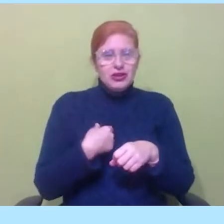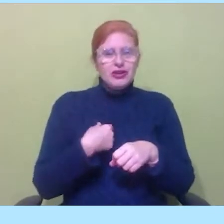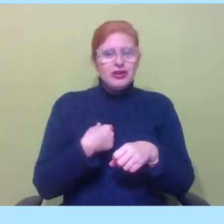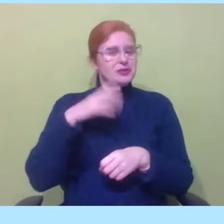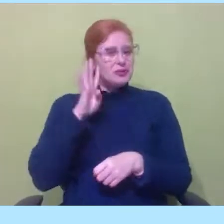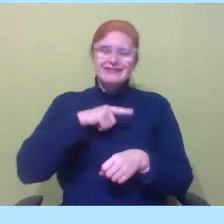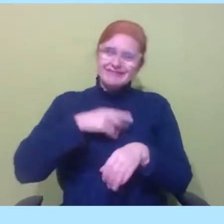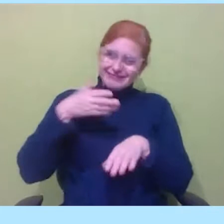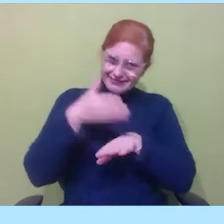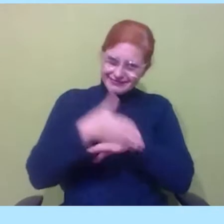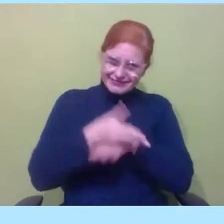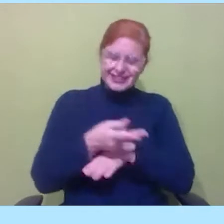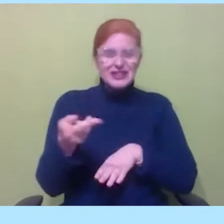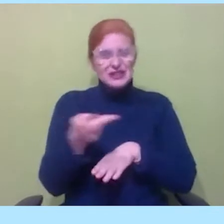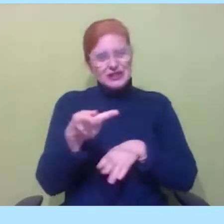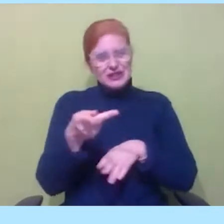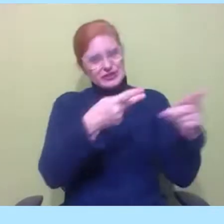aqui.